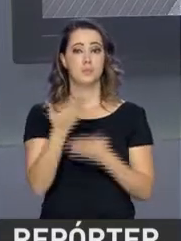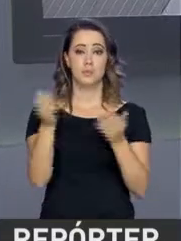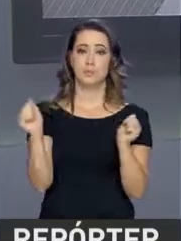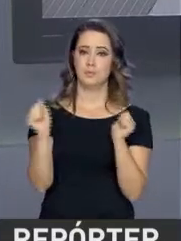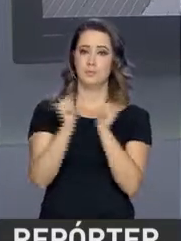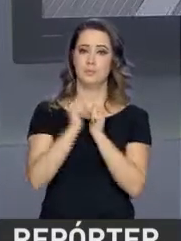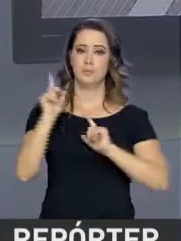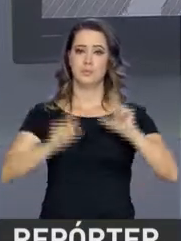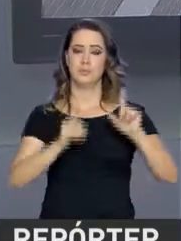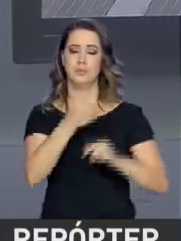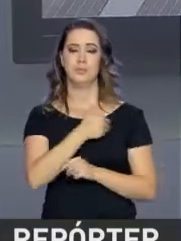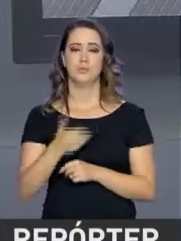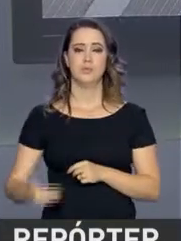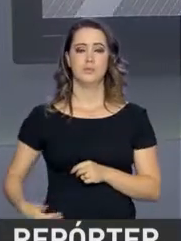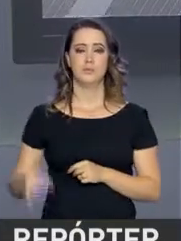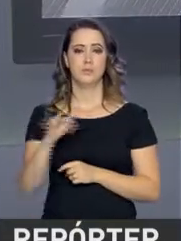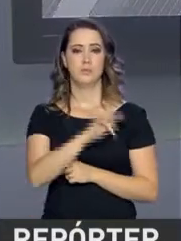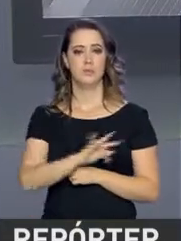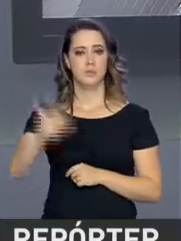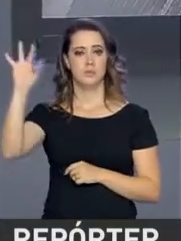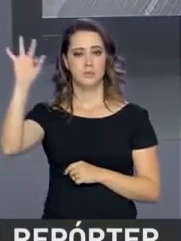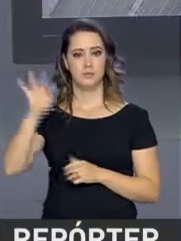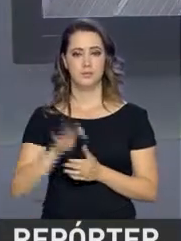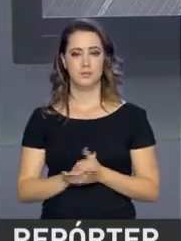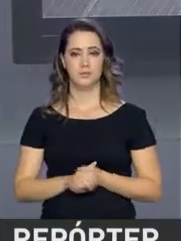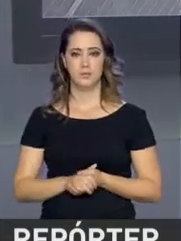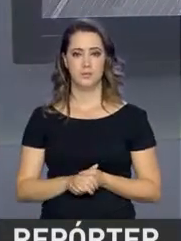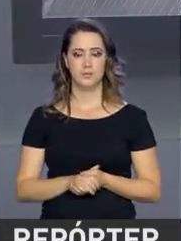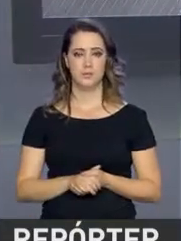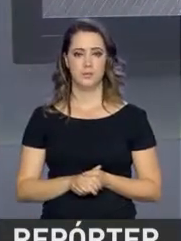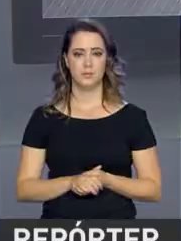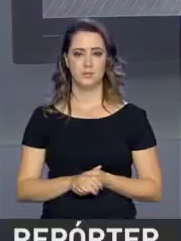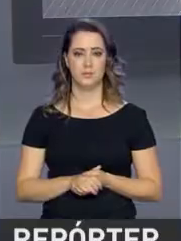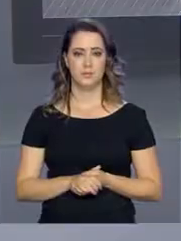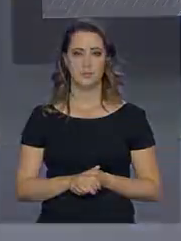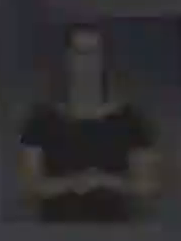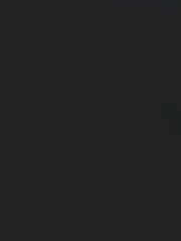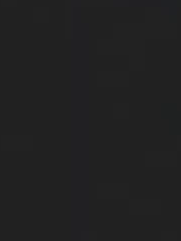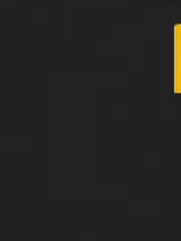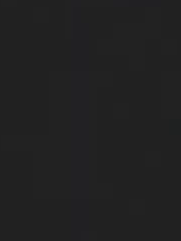você e continue com a gente aqui na nbr a tv do governo federal